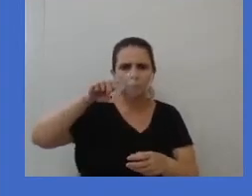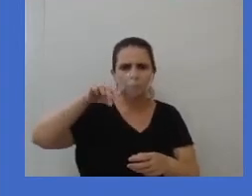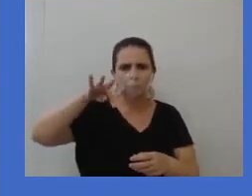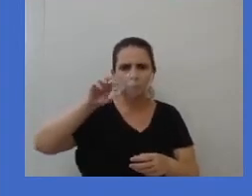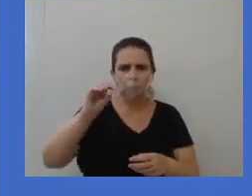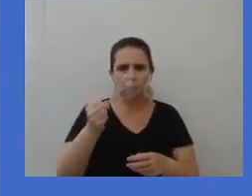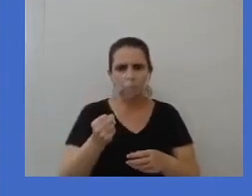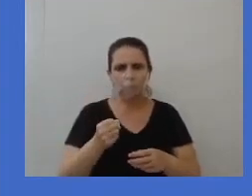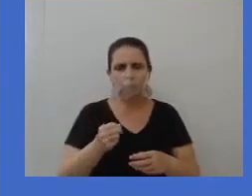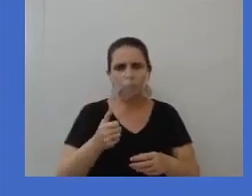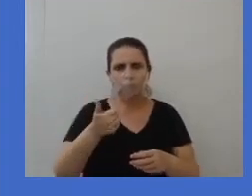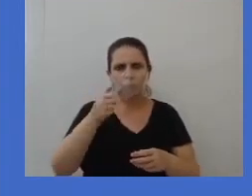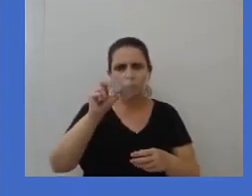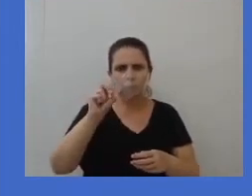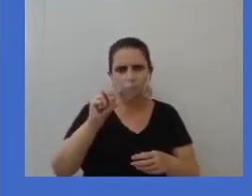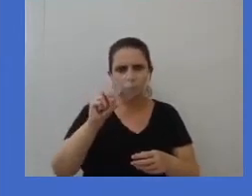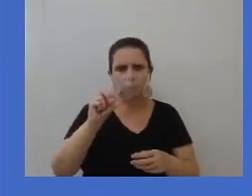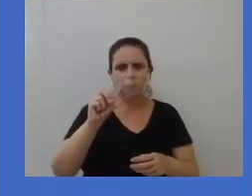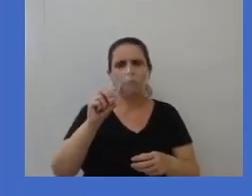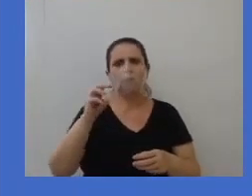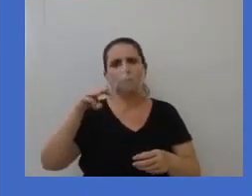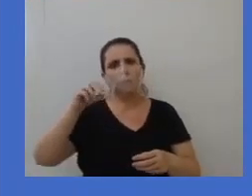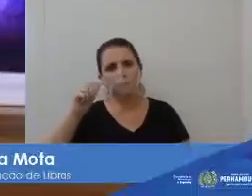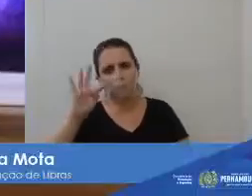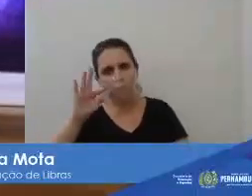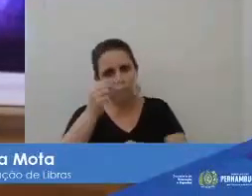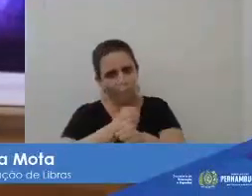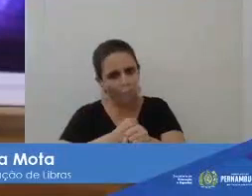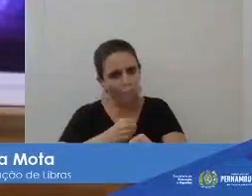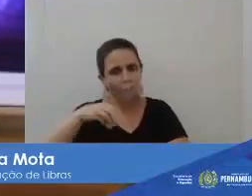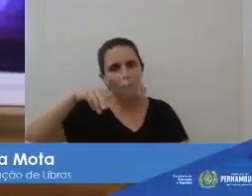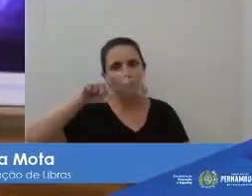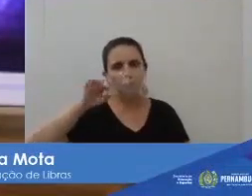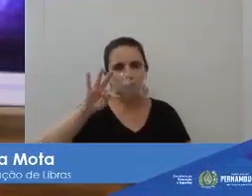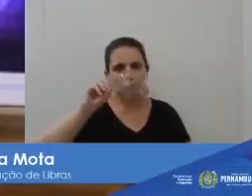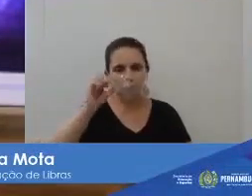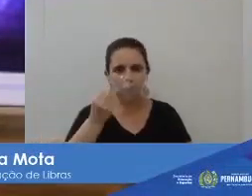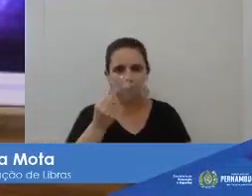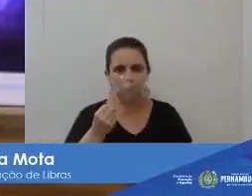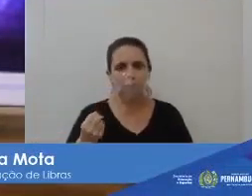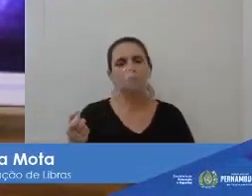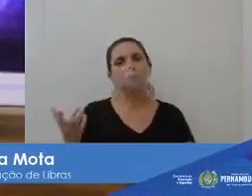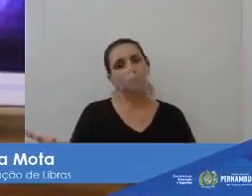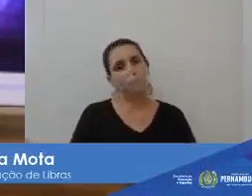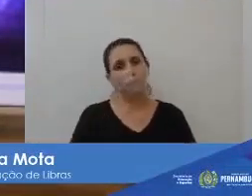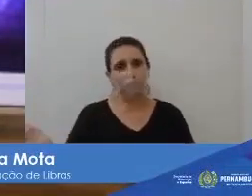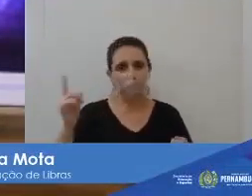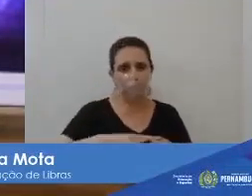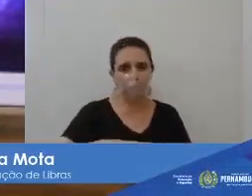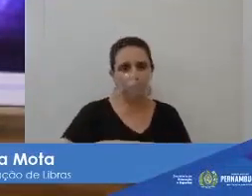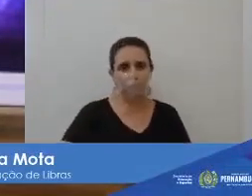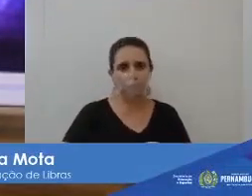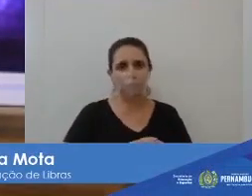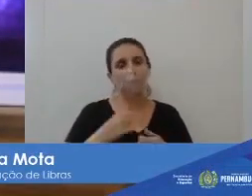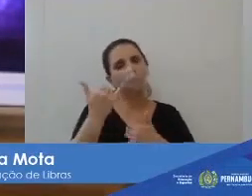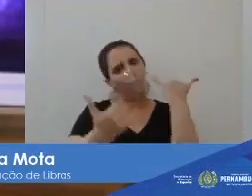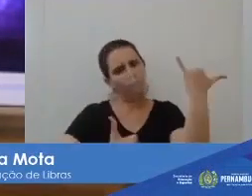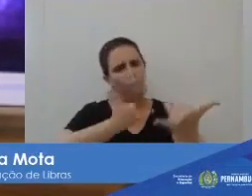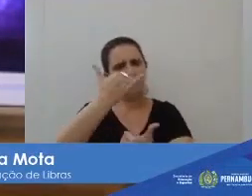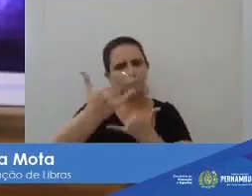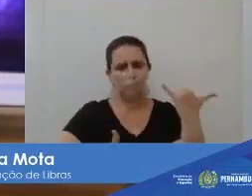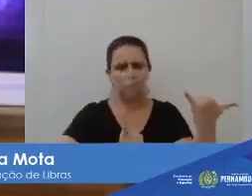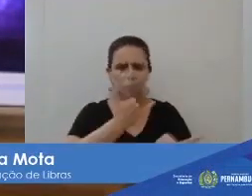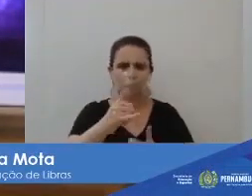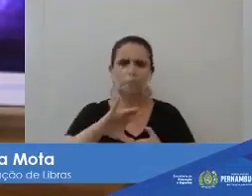seja, 10 mata Mentos. Lógico, vamos trazer para mim aqui novamente. É óbvio que isso é uma